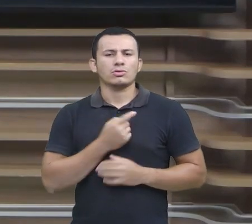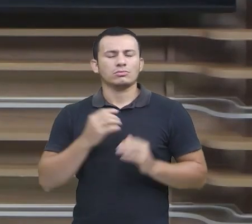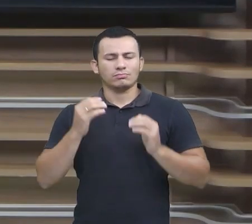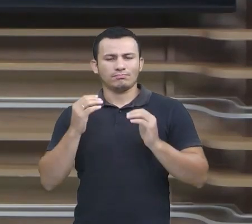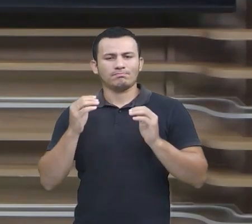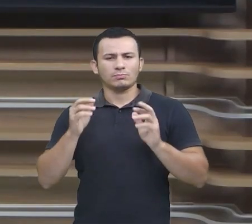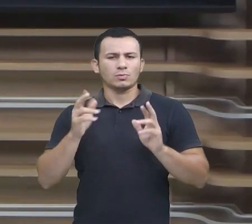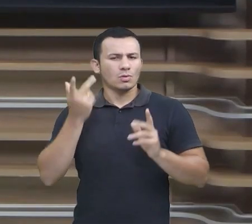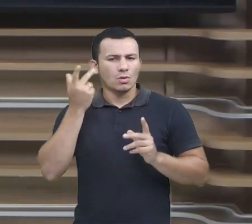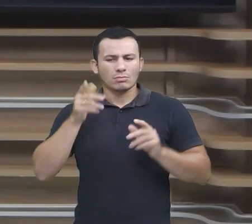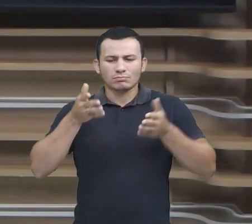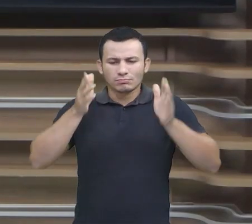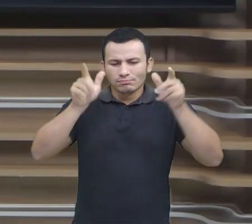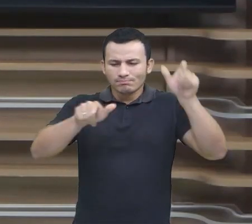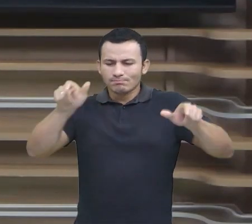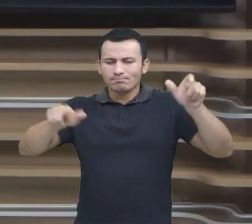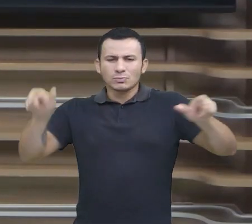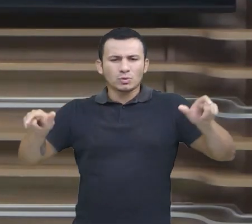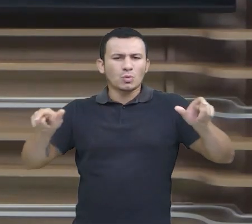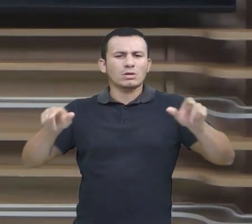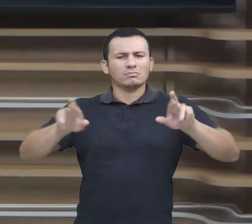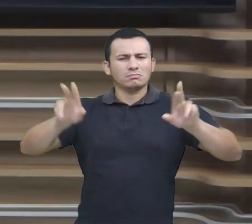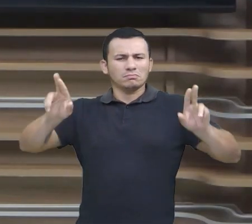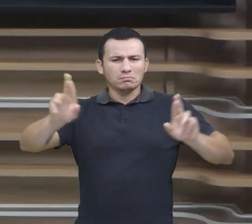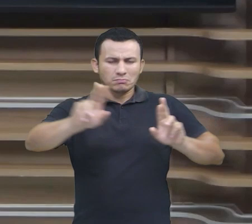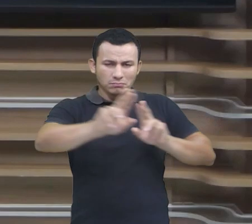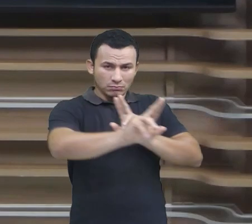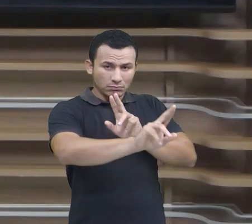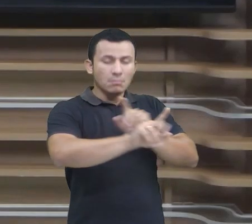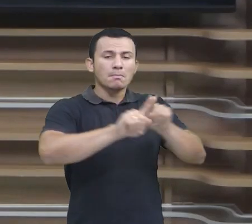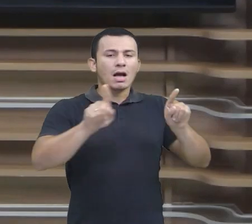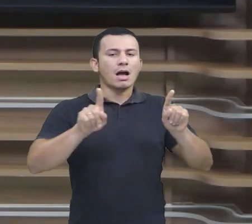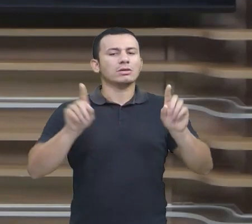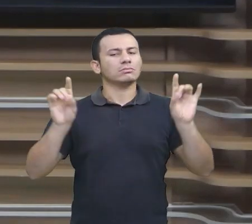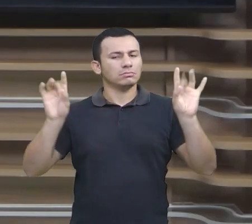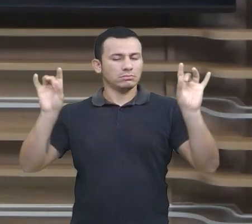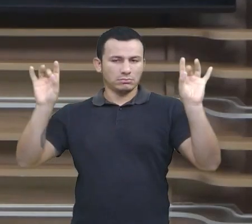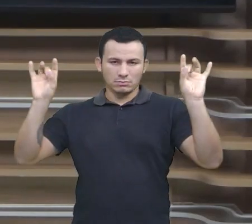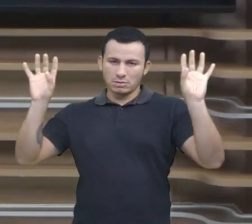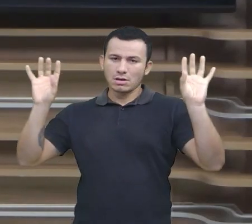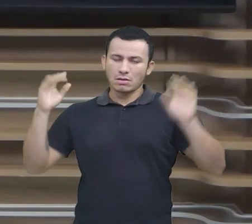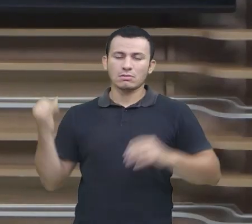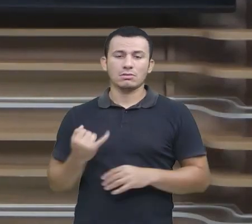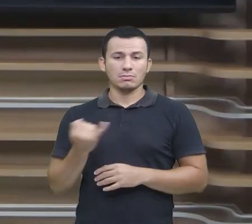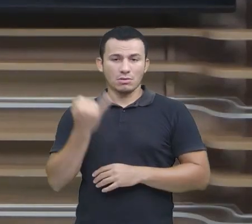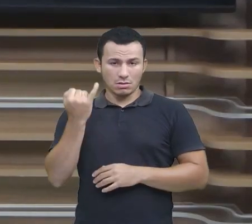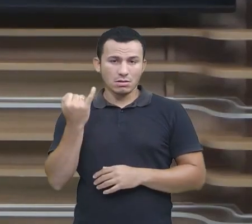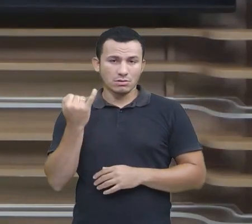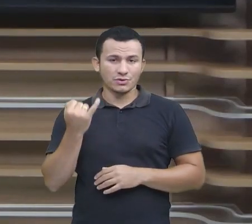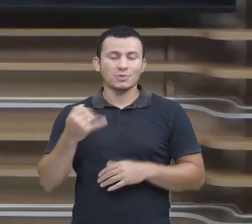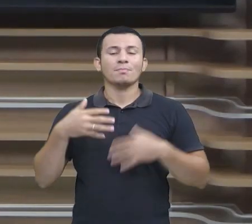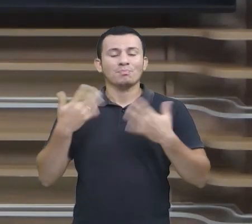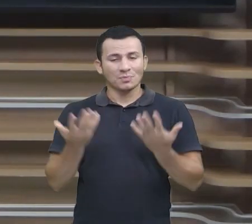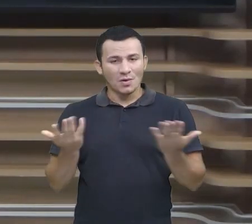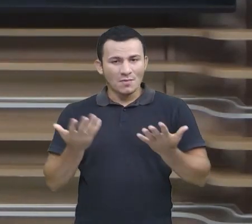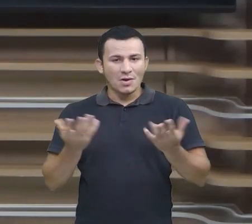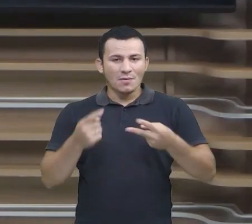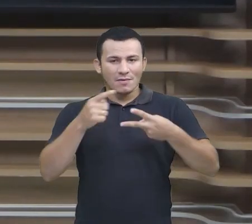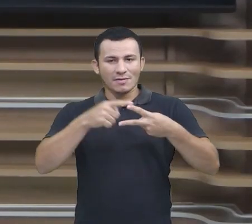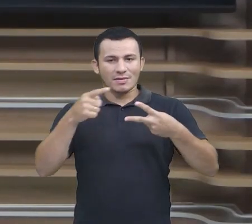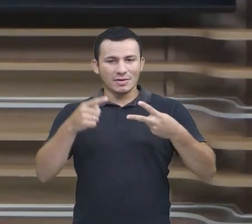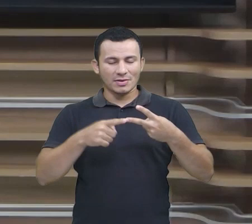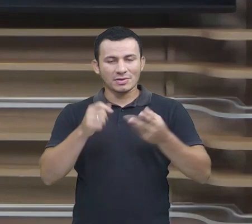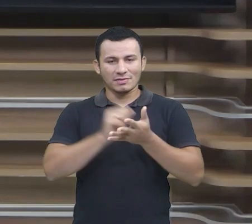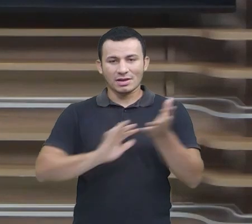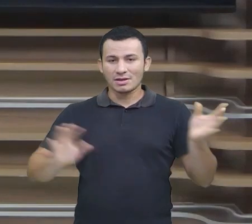muito especiais. Então, agora, crianças, que nós já desvendamos os nossos 2 desafios do